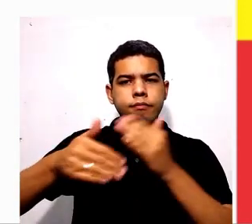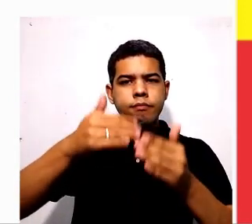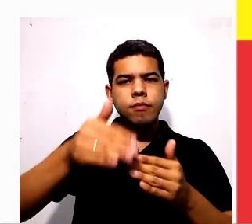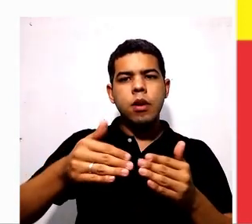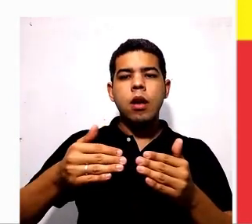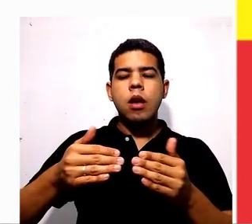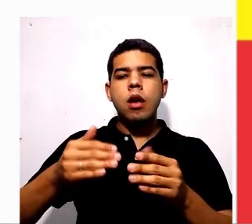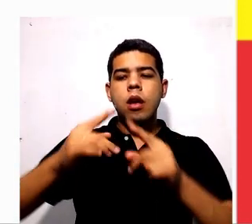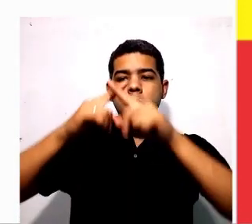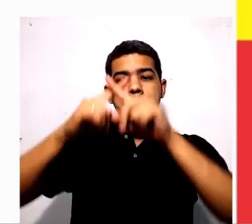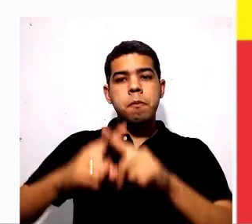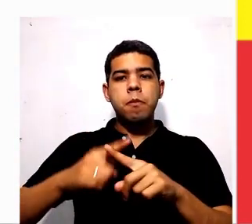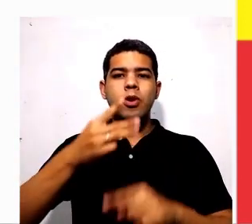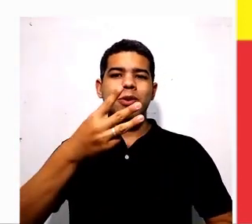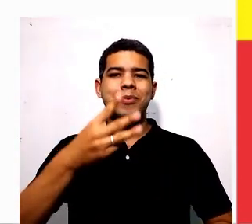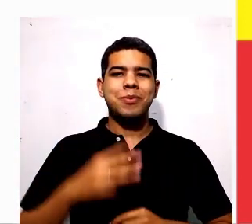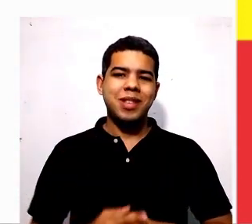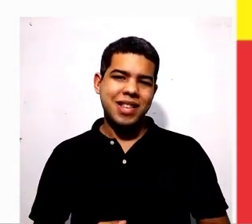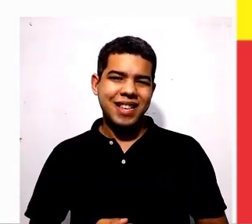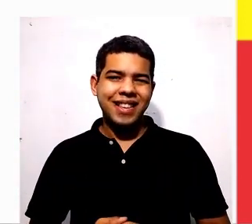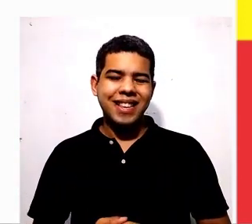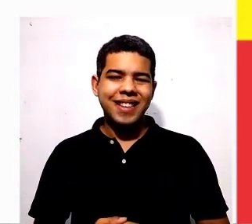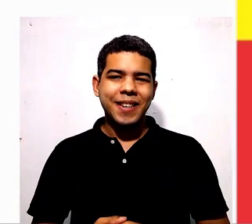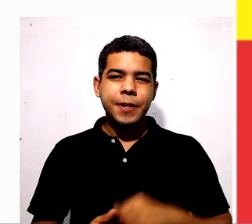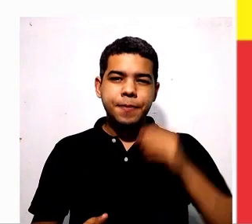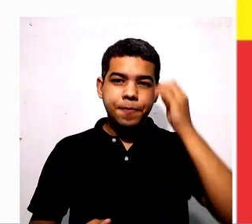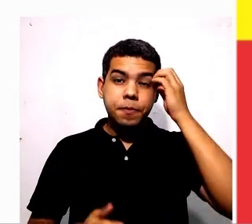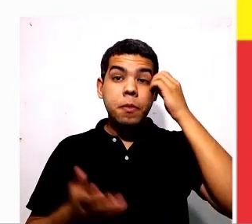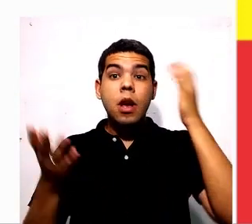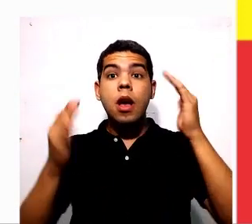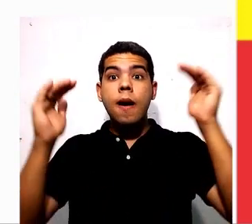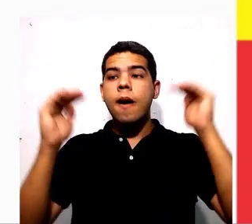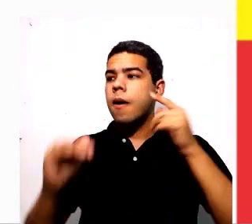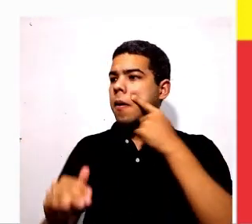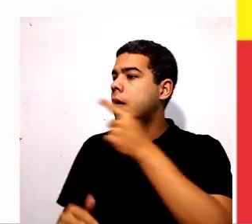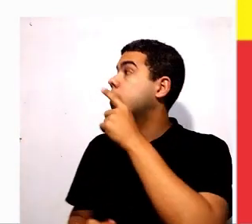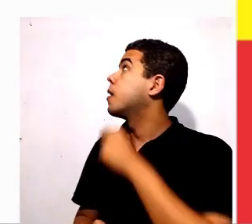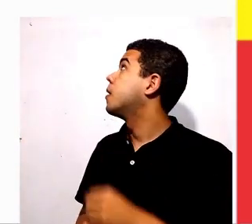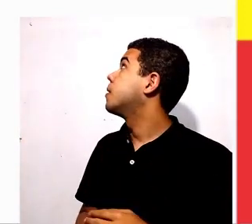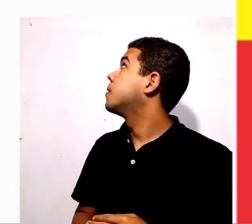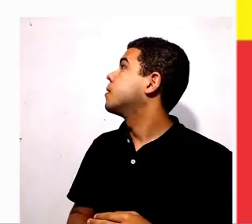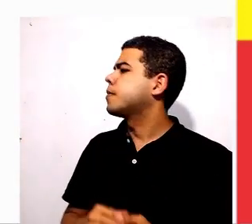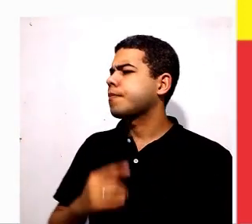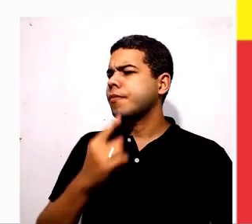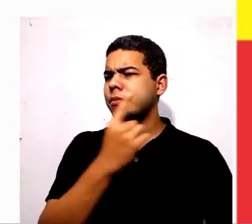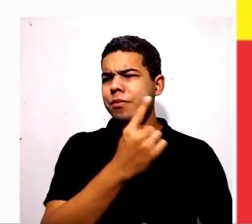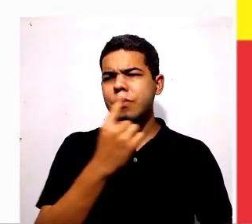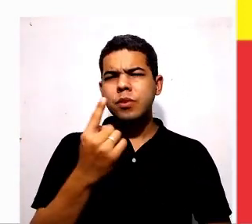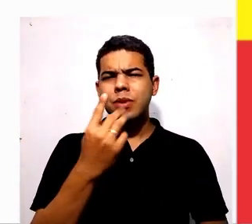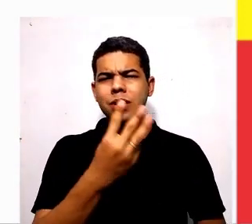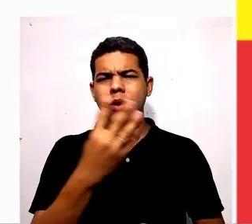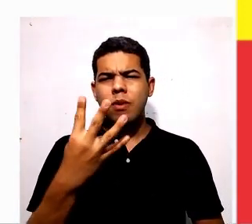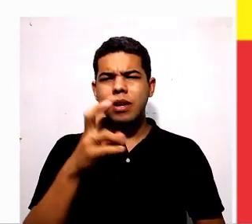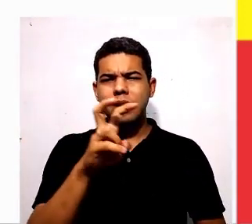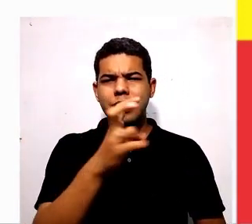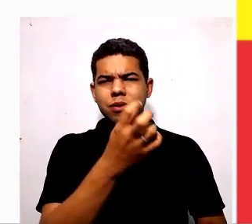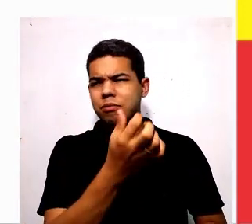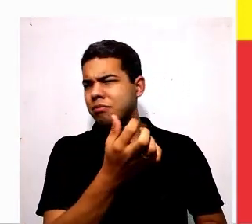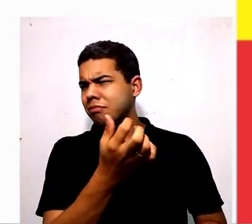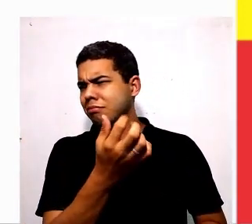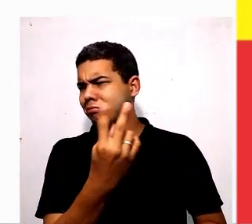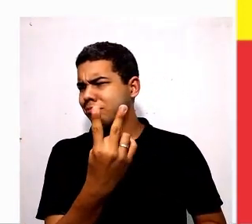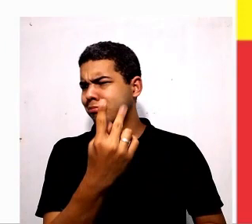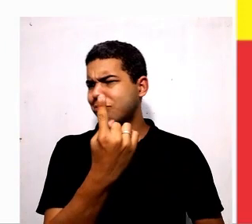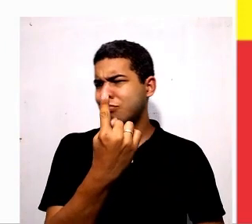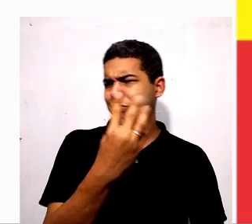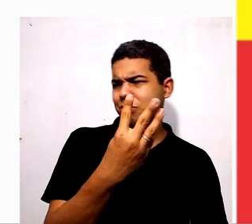Sequência dos múltiplos de 3. Beleza? E agora? Essa daí, 1, 1, 3, 4, 5,